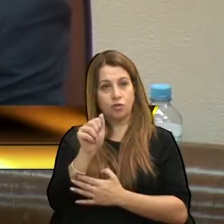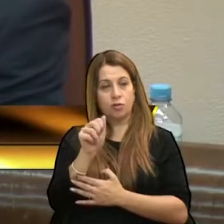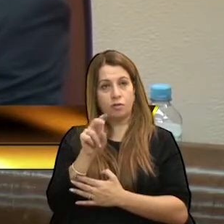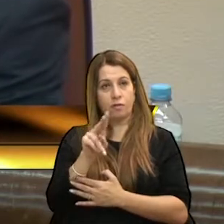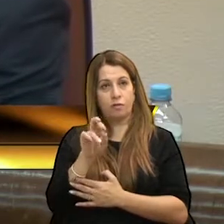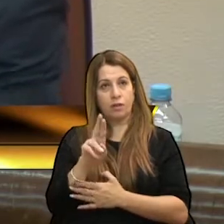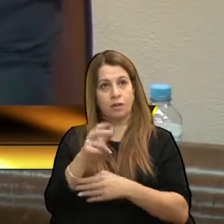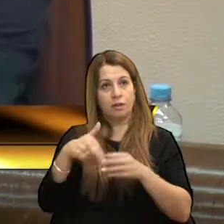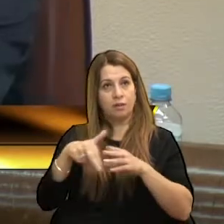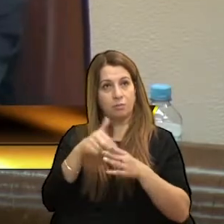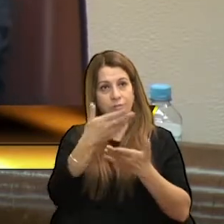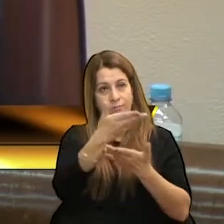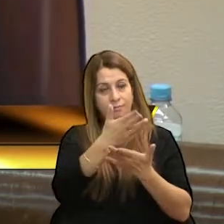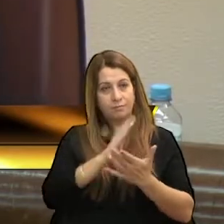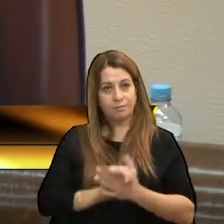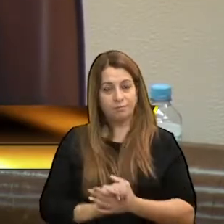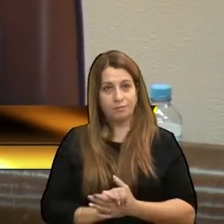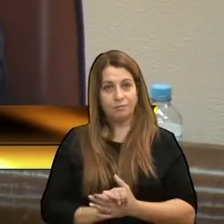é toda sua.